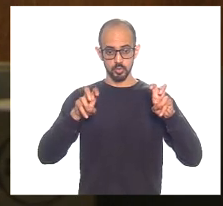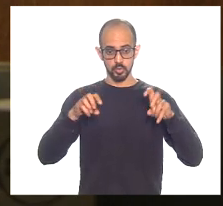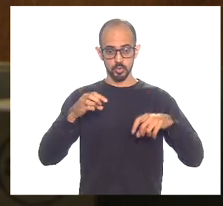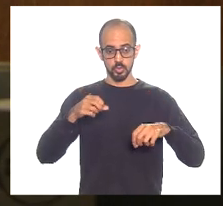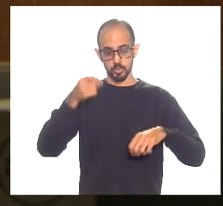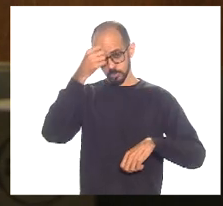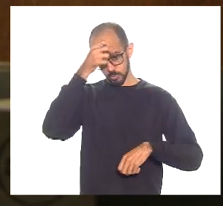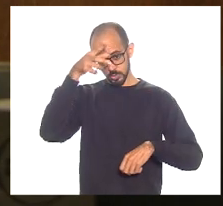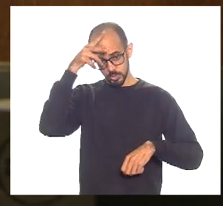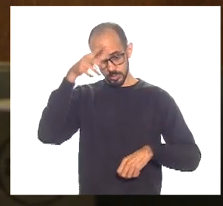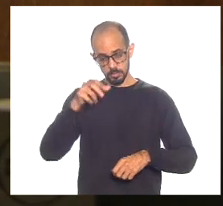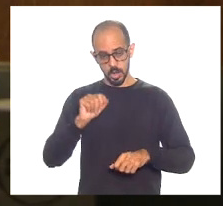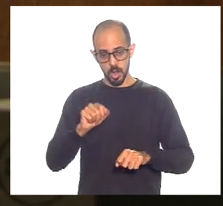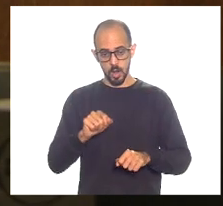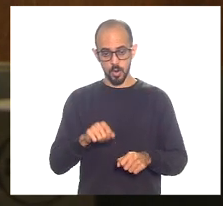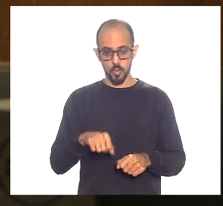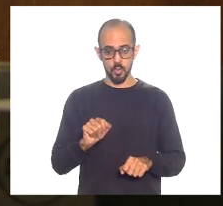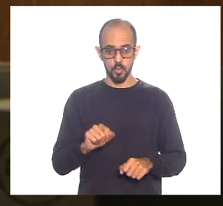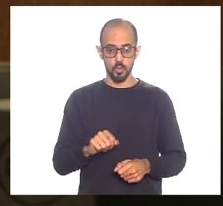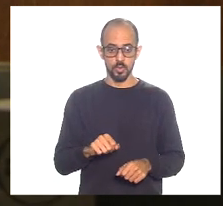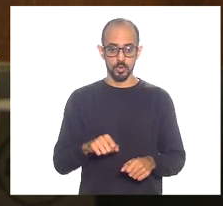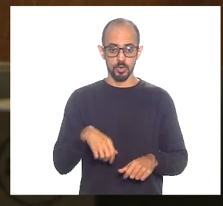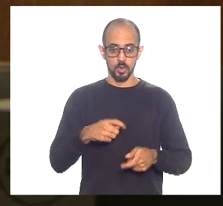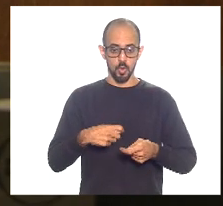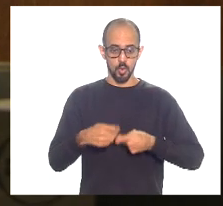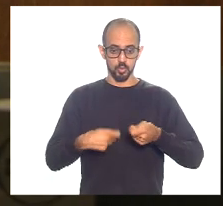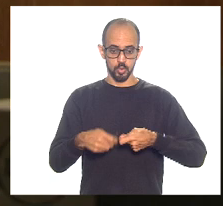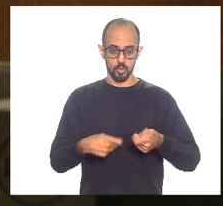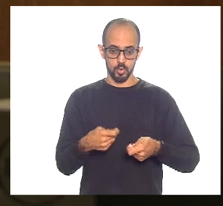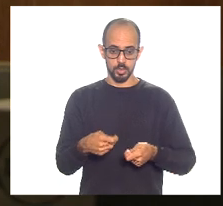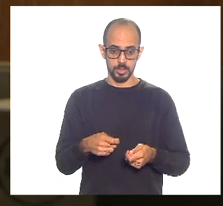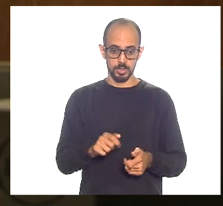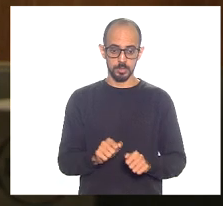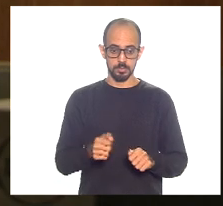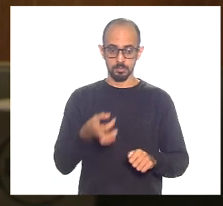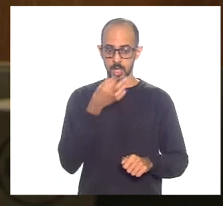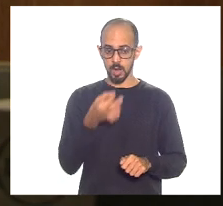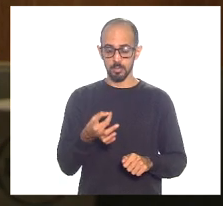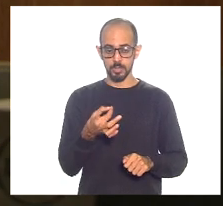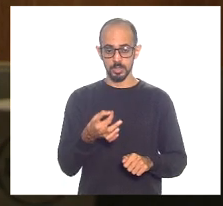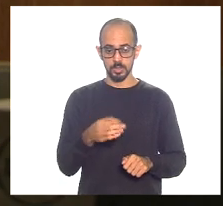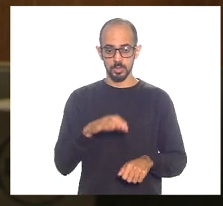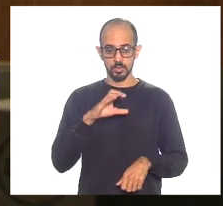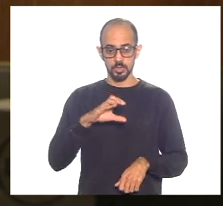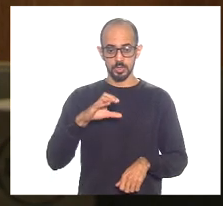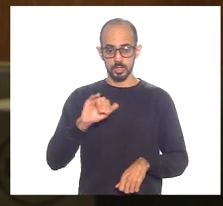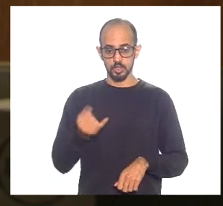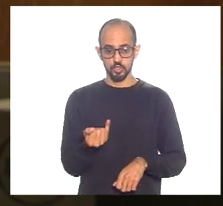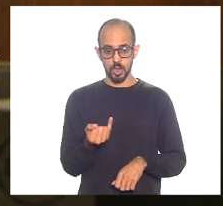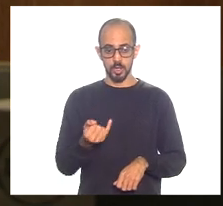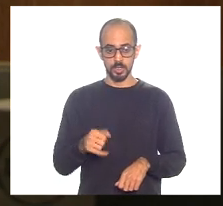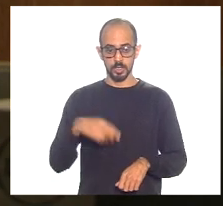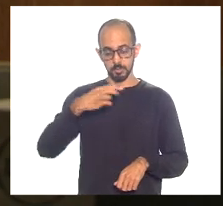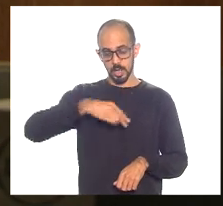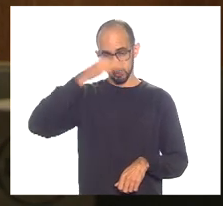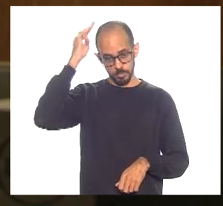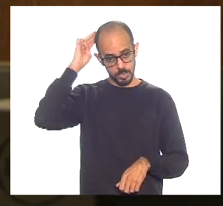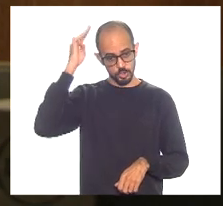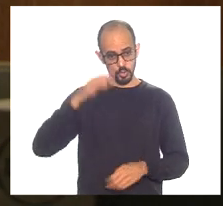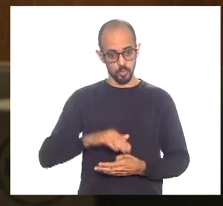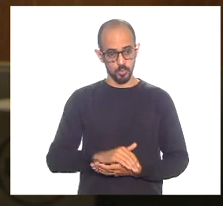Finanças, Fiscalização Financeira e Controle. Para emitir parecer pela Comissão de Constituição e Justiça, deputado Márcio